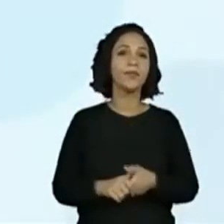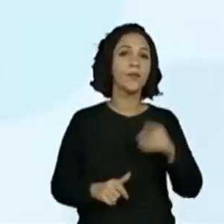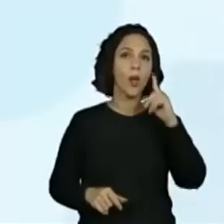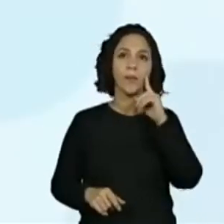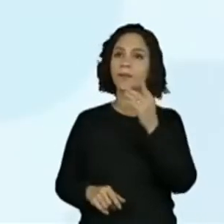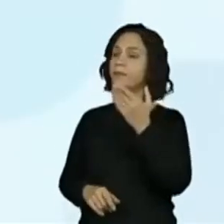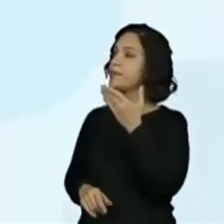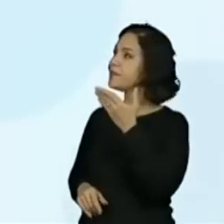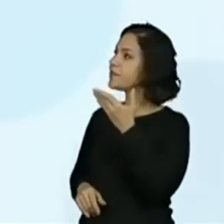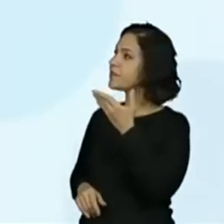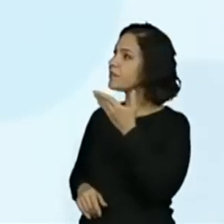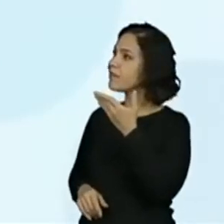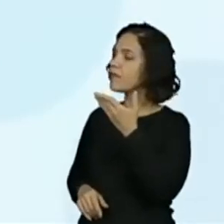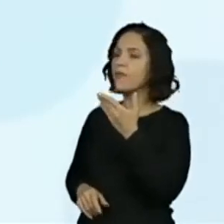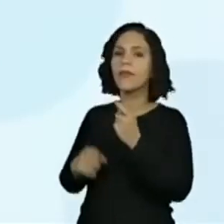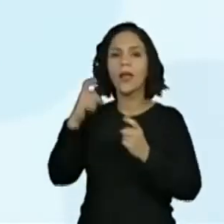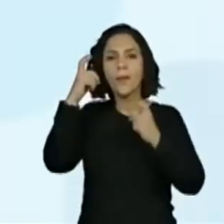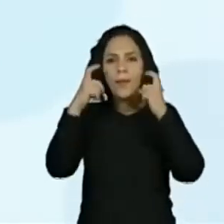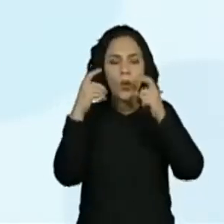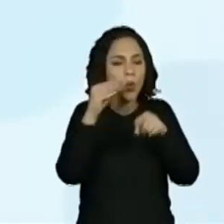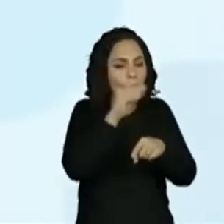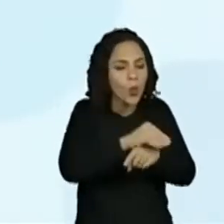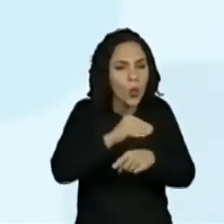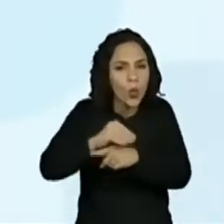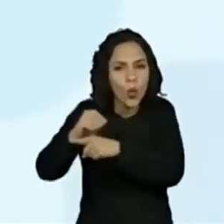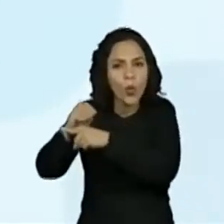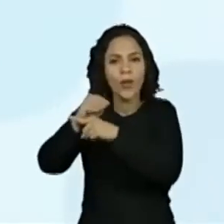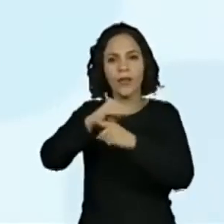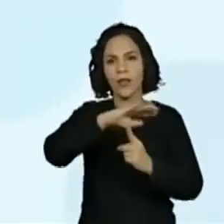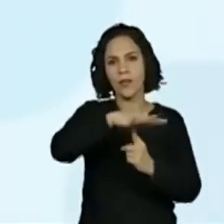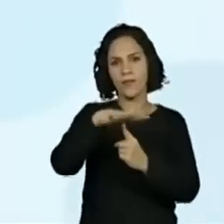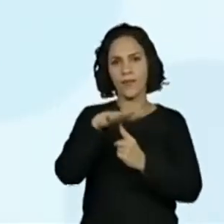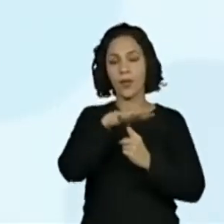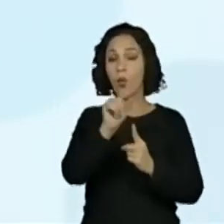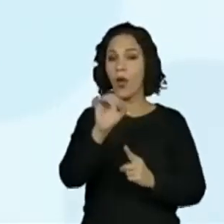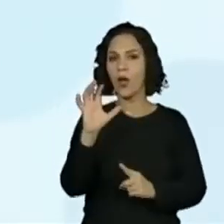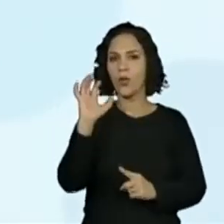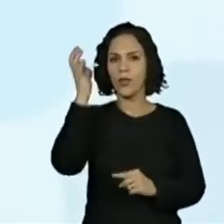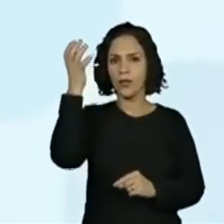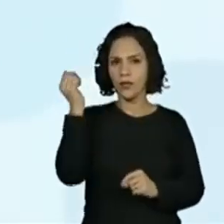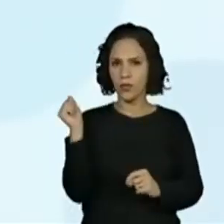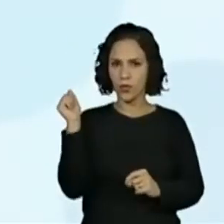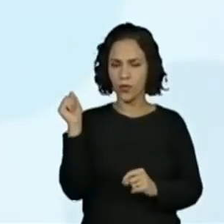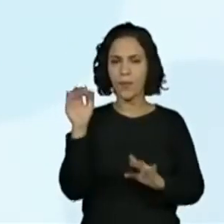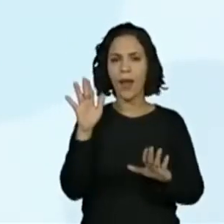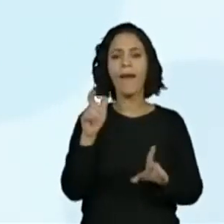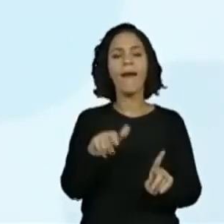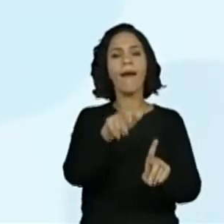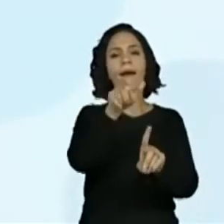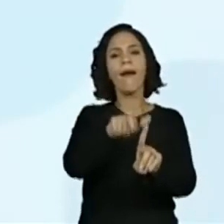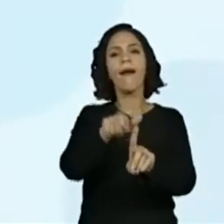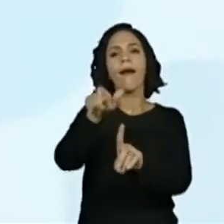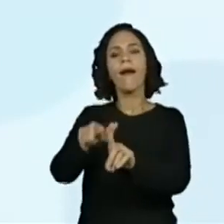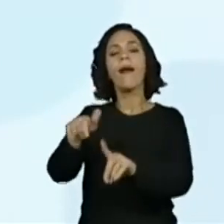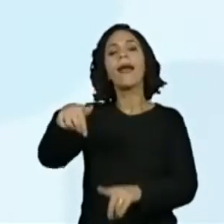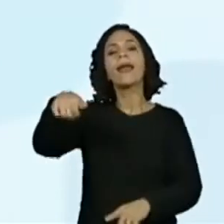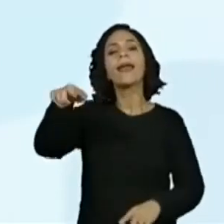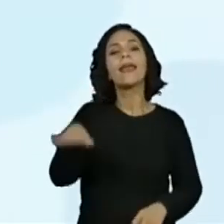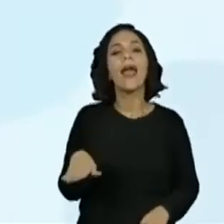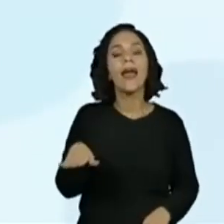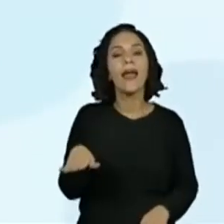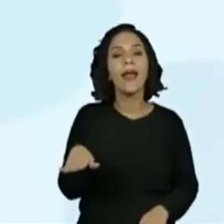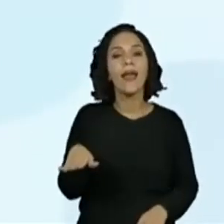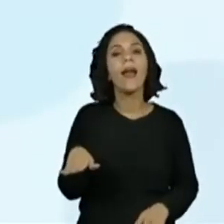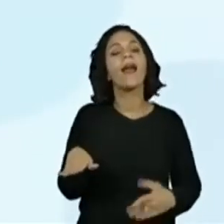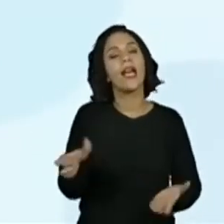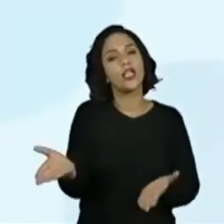meio ambiente. Olha só, então, isso é o que aconteceu. Agora, com quem? Com quem aconteceu?